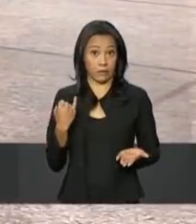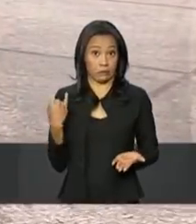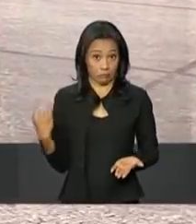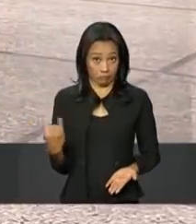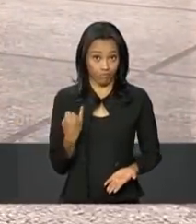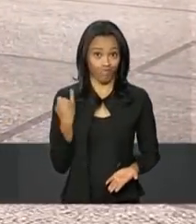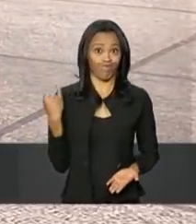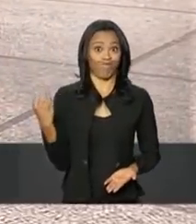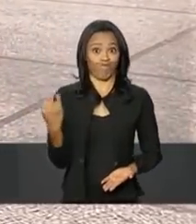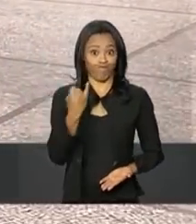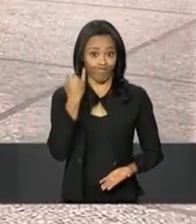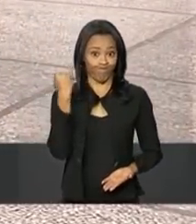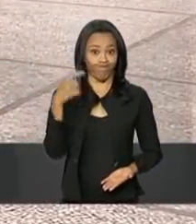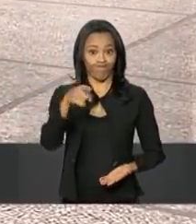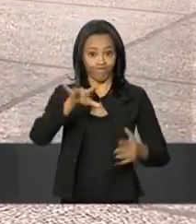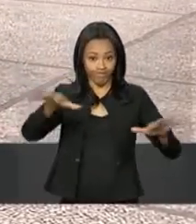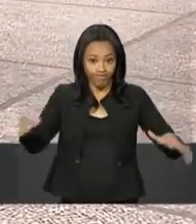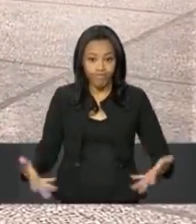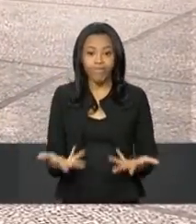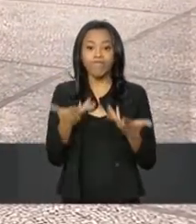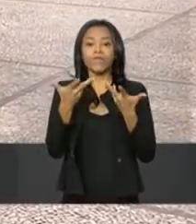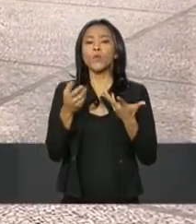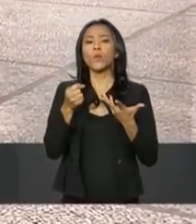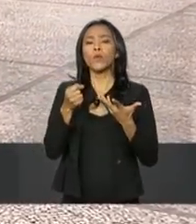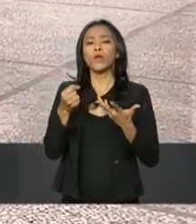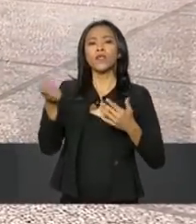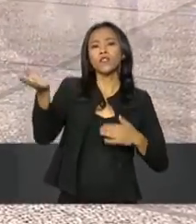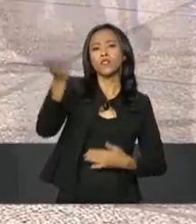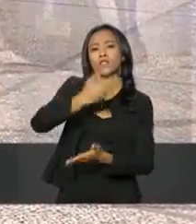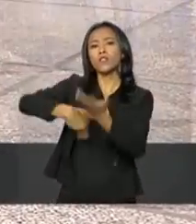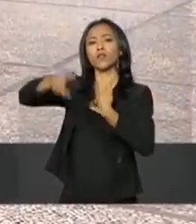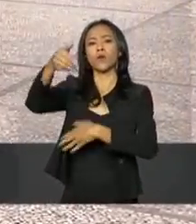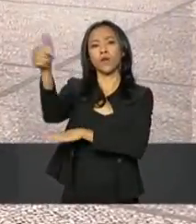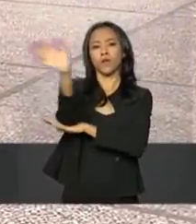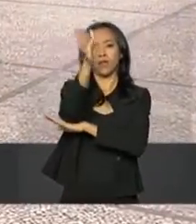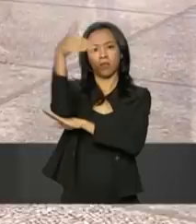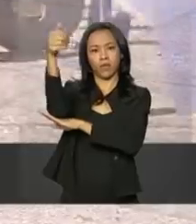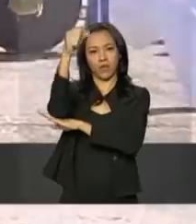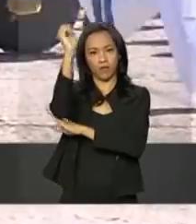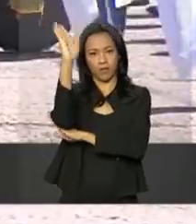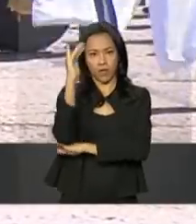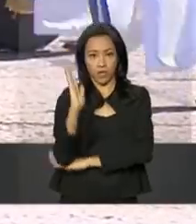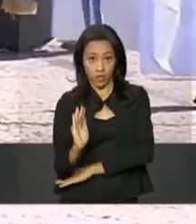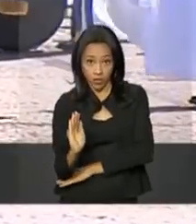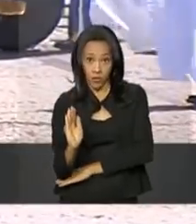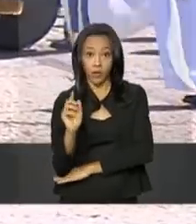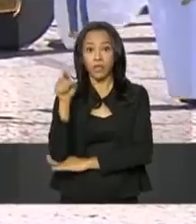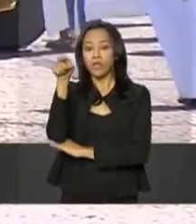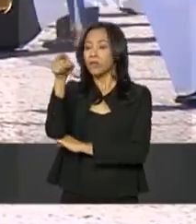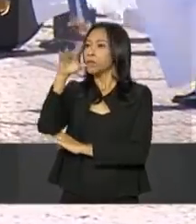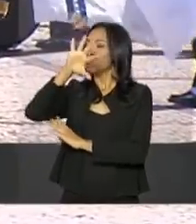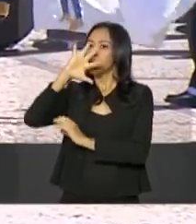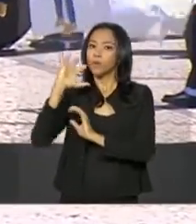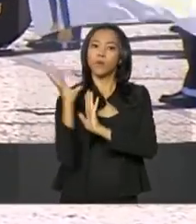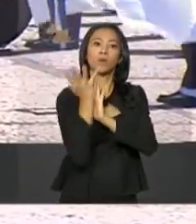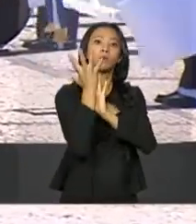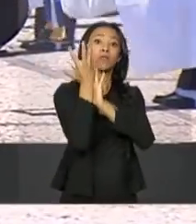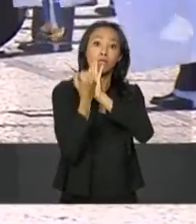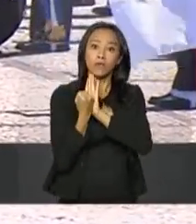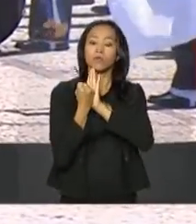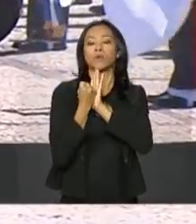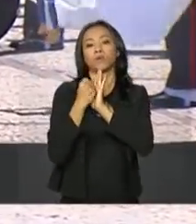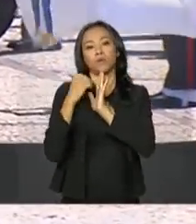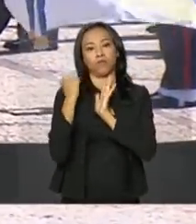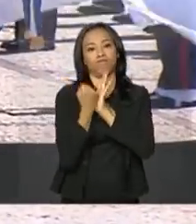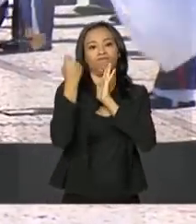essa cerimônia de substituição da bandeira nacional, porque a bandeira nacional é um símbolo do nosso